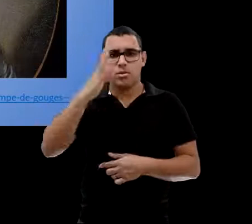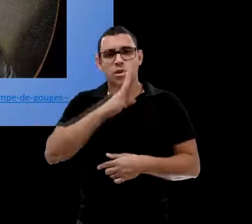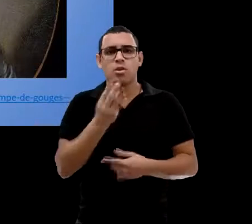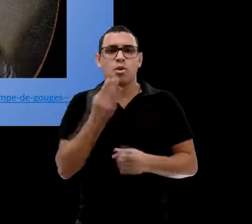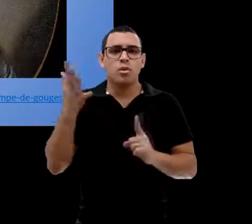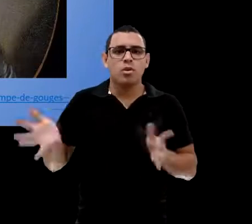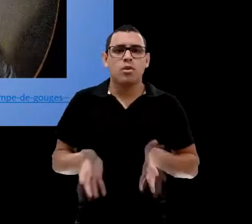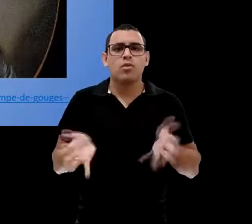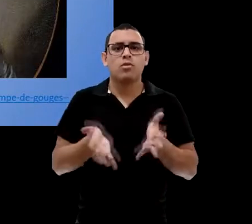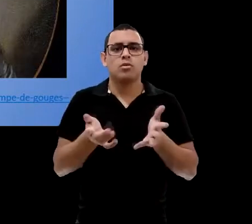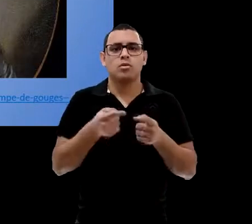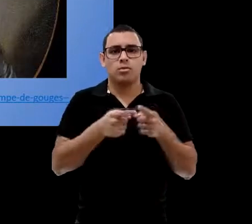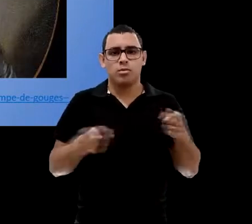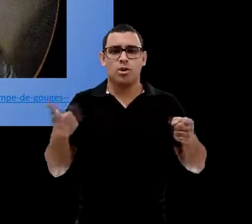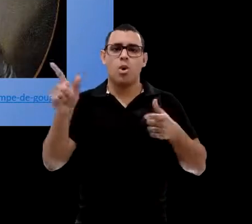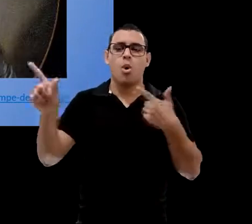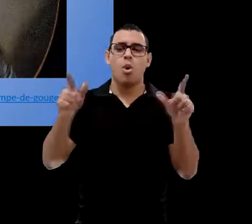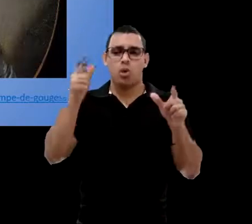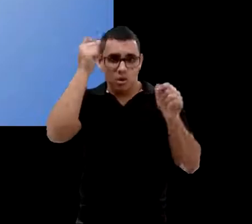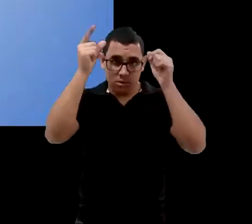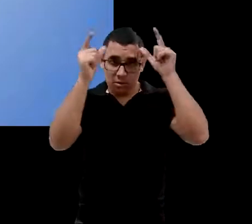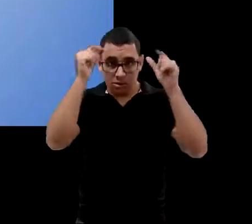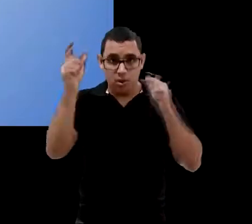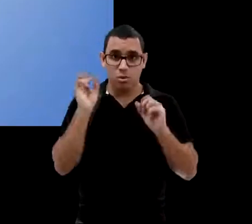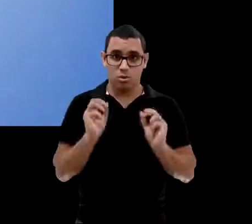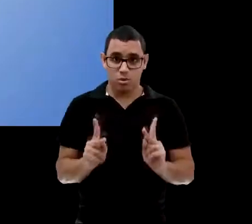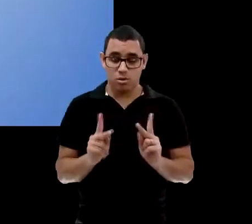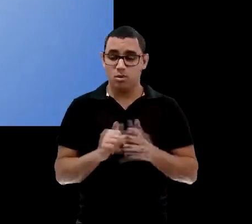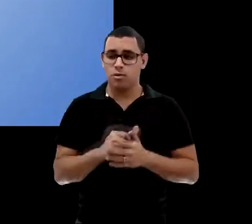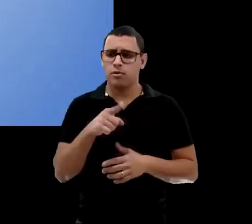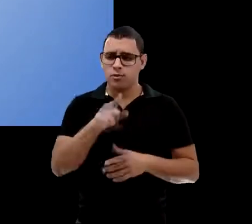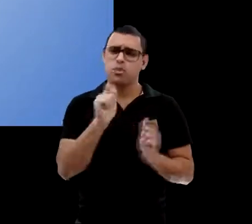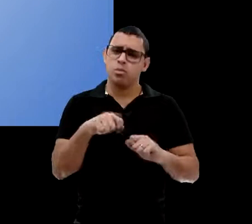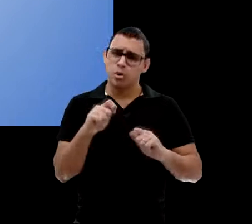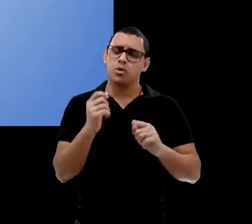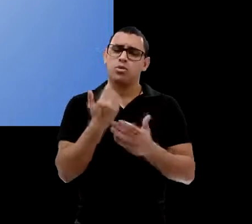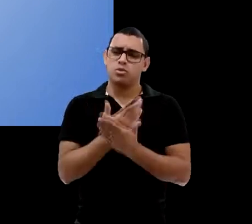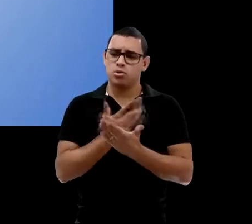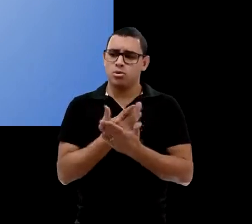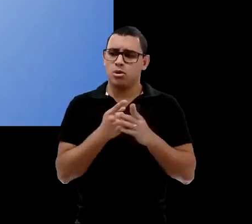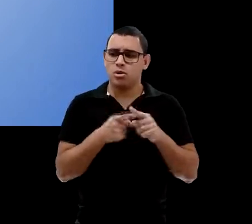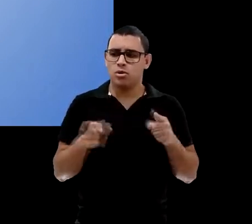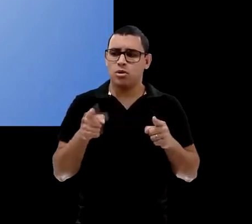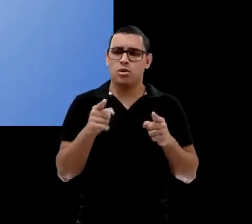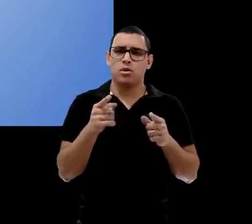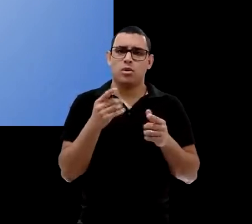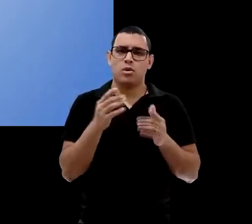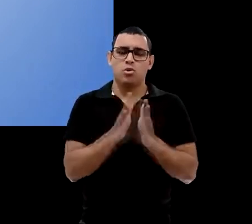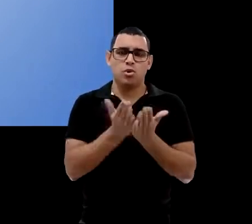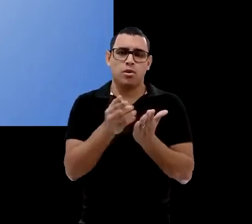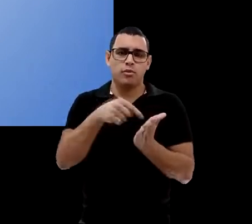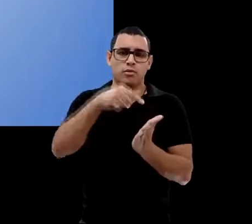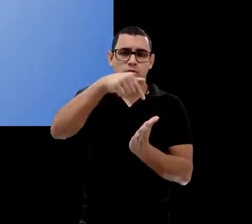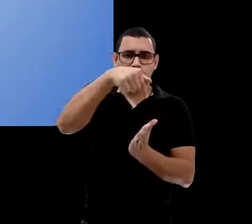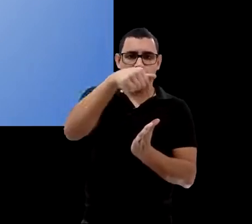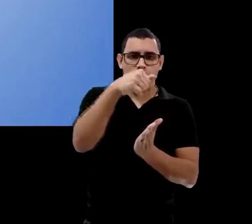Brasil, né? Enfim, e como influenciou naquele momento outras ideias iluministas, certo? Vocês podem consultar no livro de vocês, a partir da